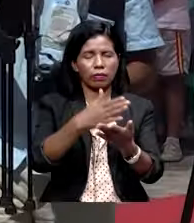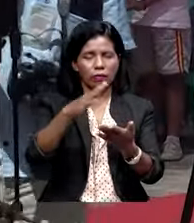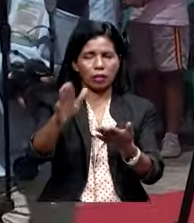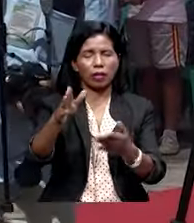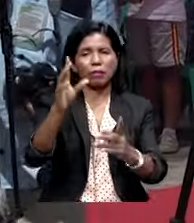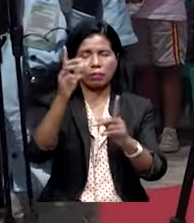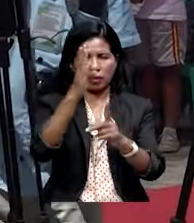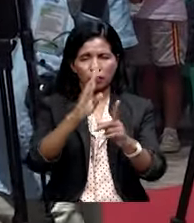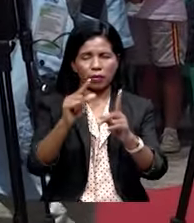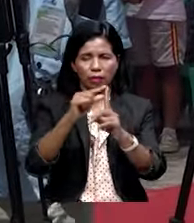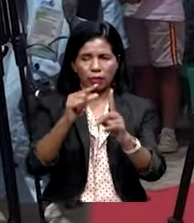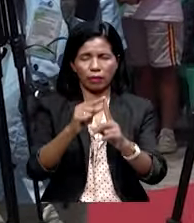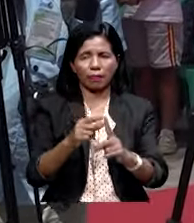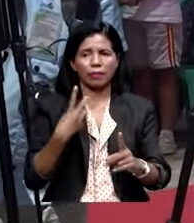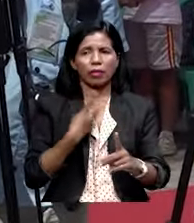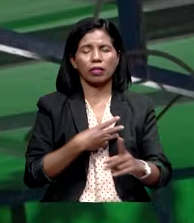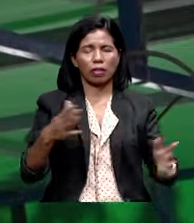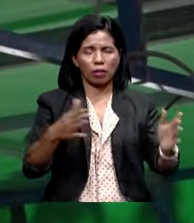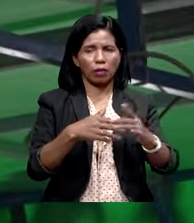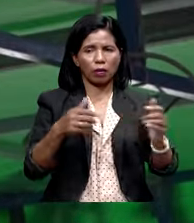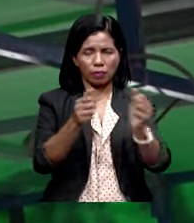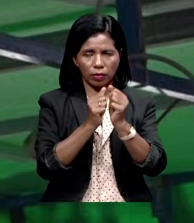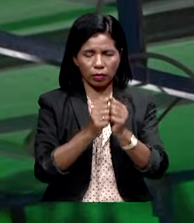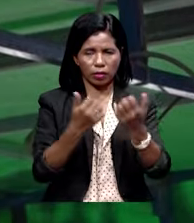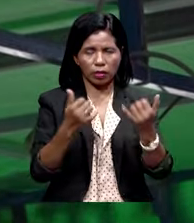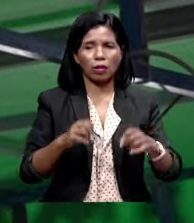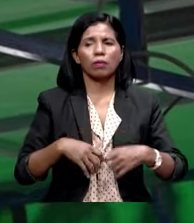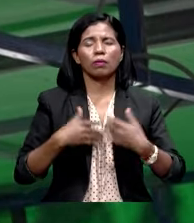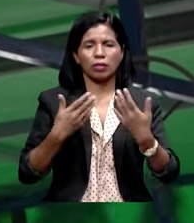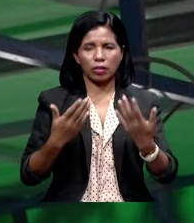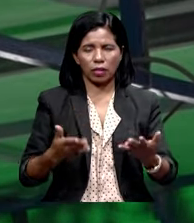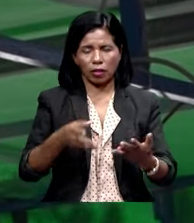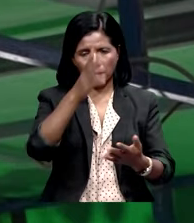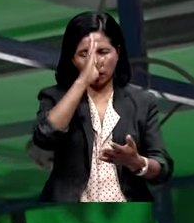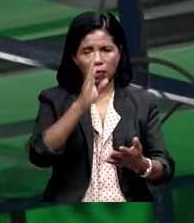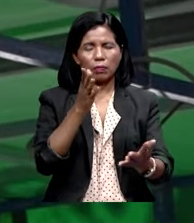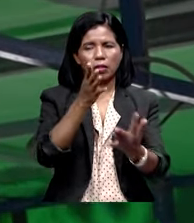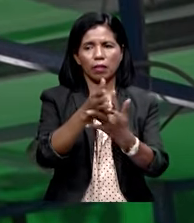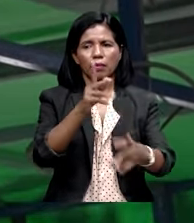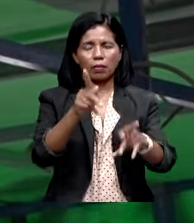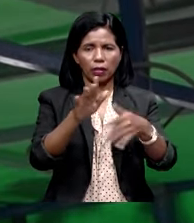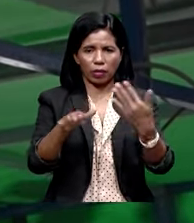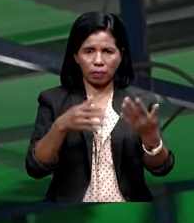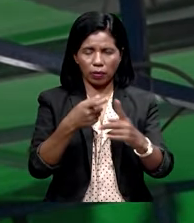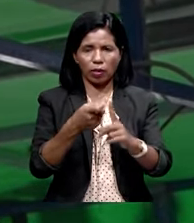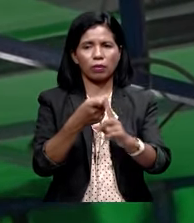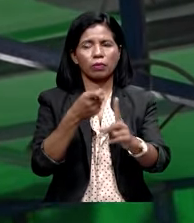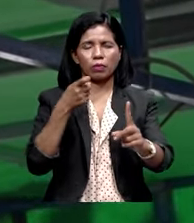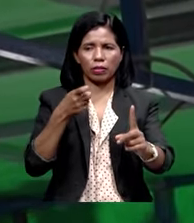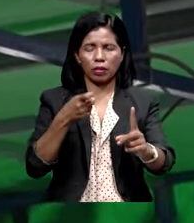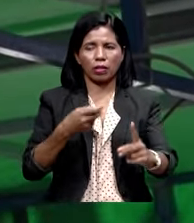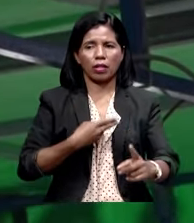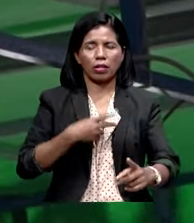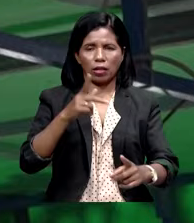Lefuan. Era um terremoto que René a tu assiste, o insamac Maromac Tamehi Taniema, liu Rússi,